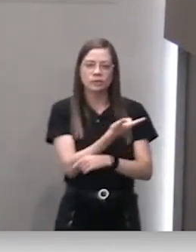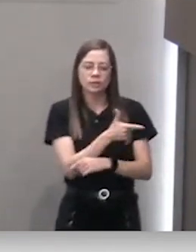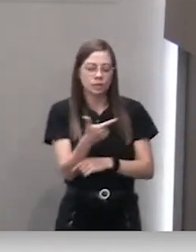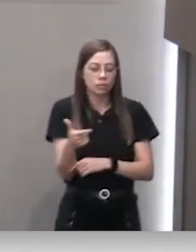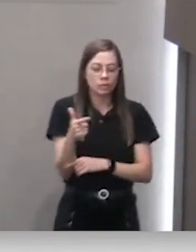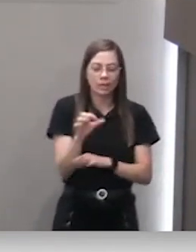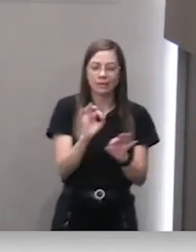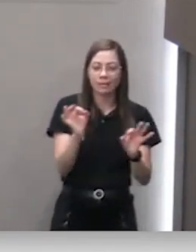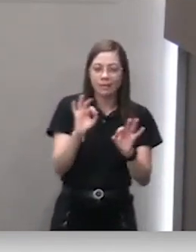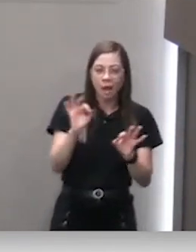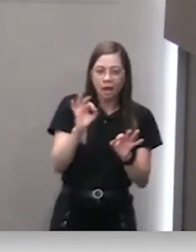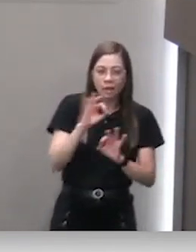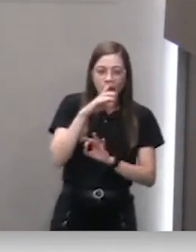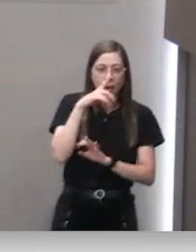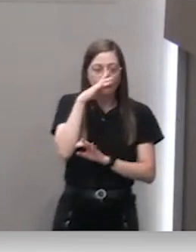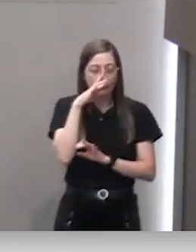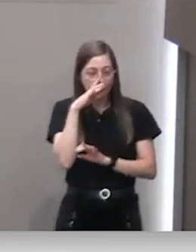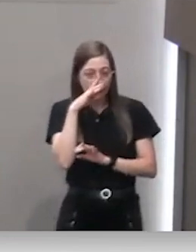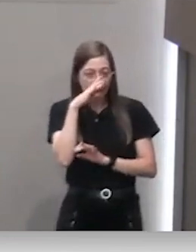prazo.